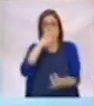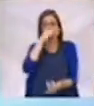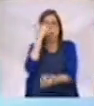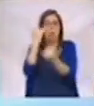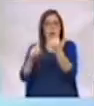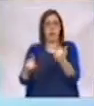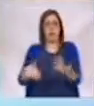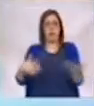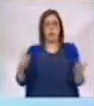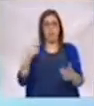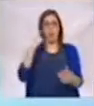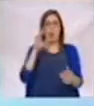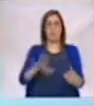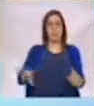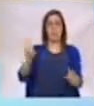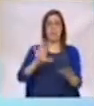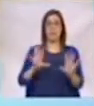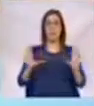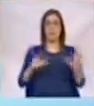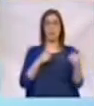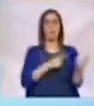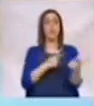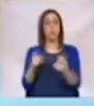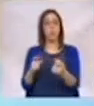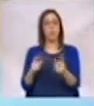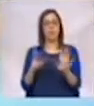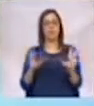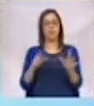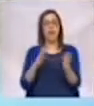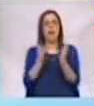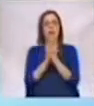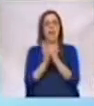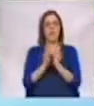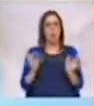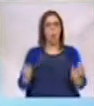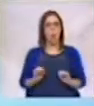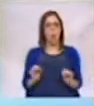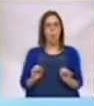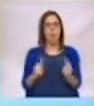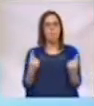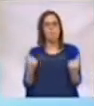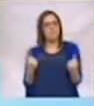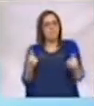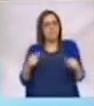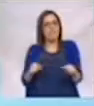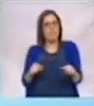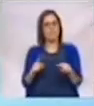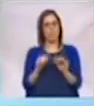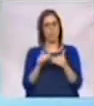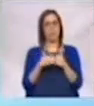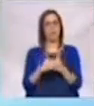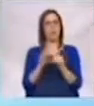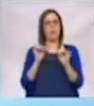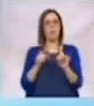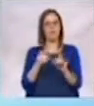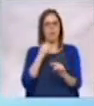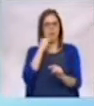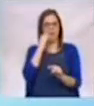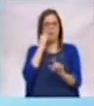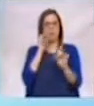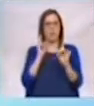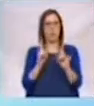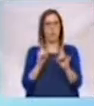muçulmanos quanto dos ocidentais. Os terroristas não têm religião, são pura e simplesmente um